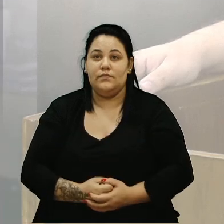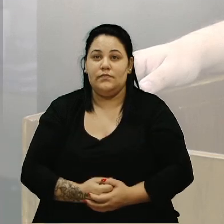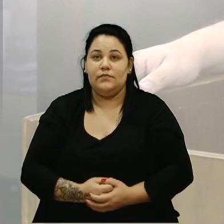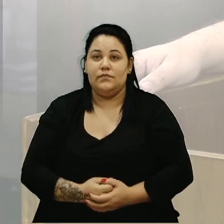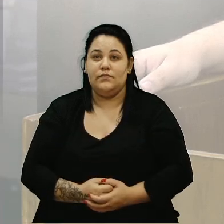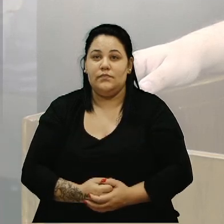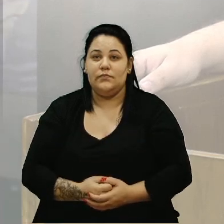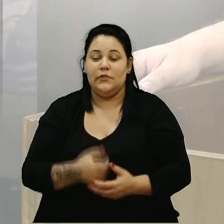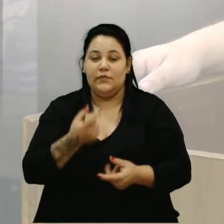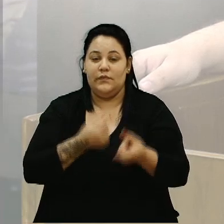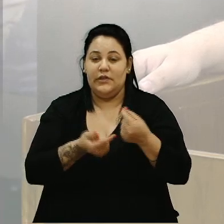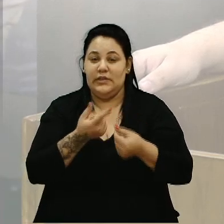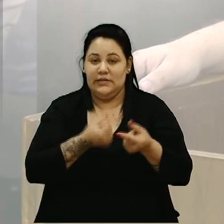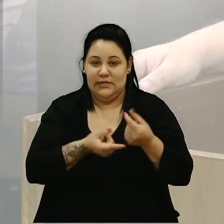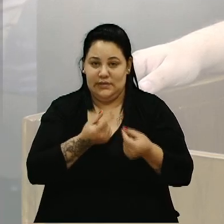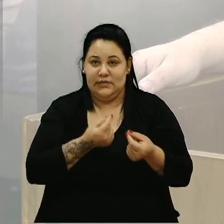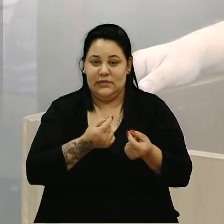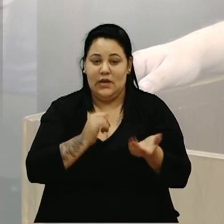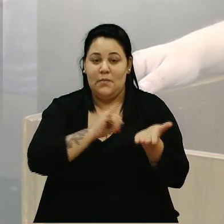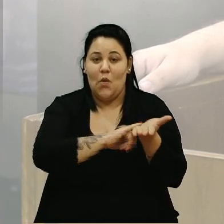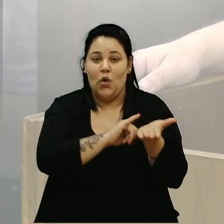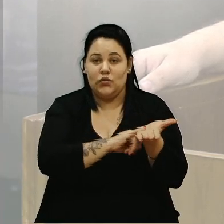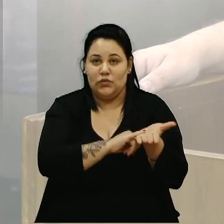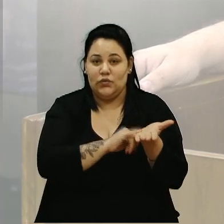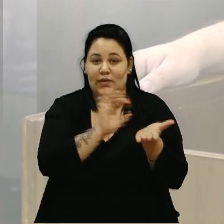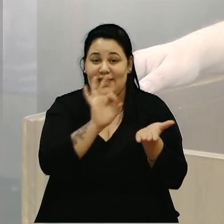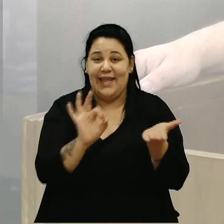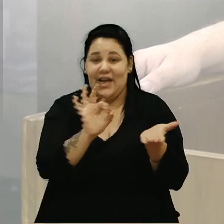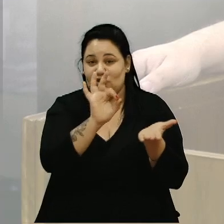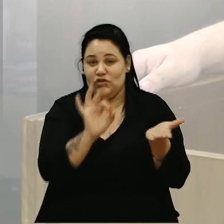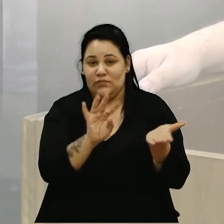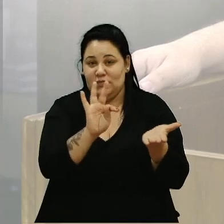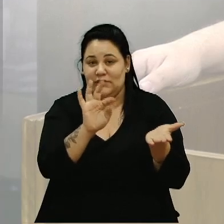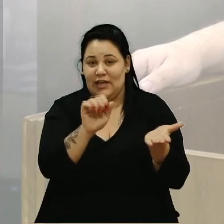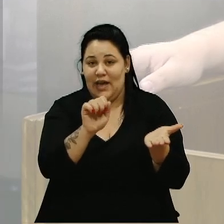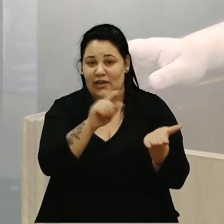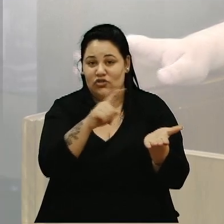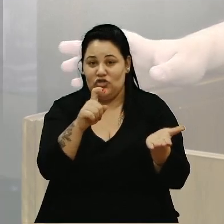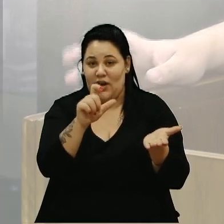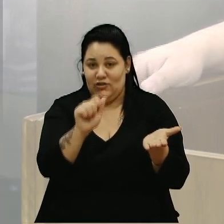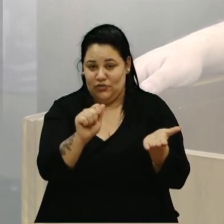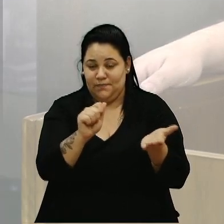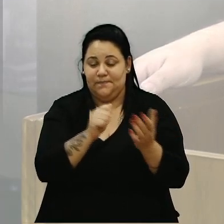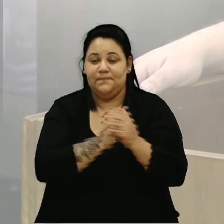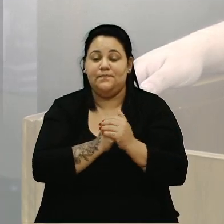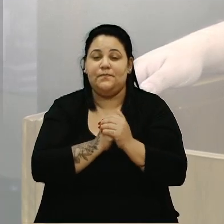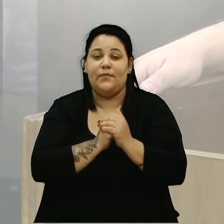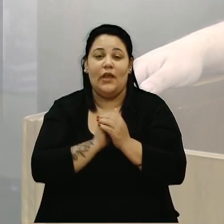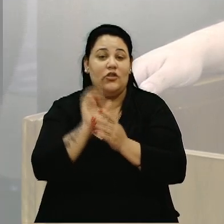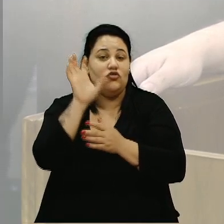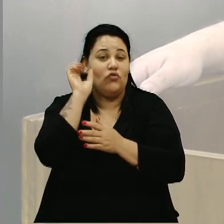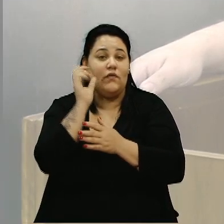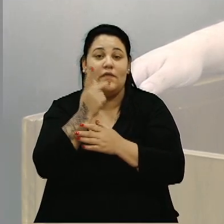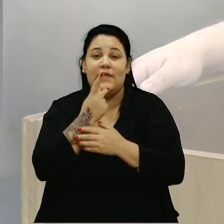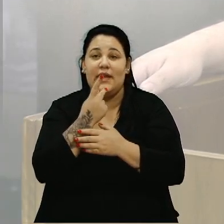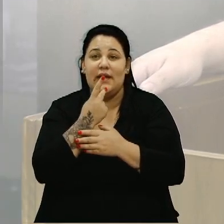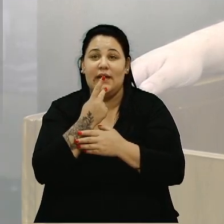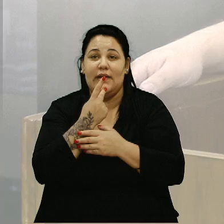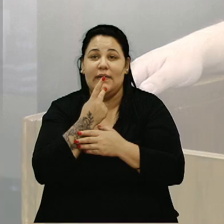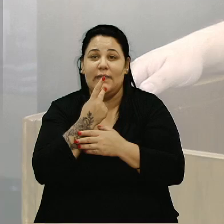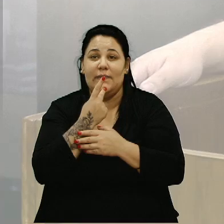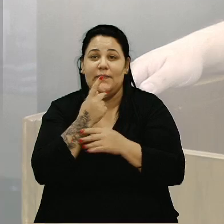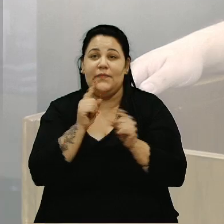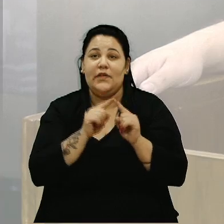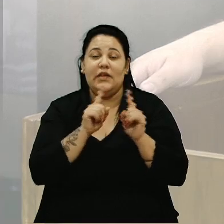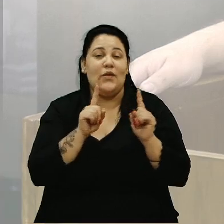finanças, recursos, impostos, taxas. A gente ouve muito aqui falar sobre que não é questão de ter